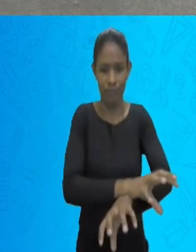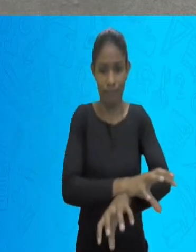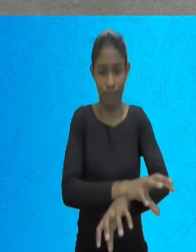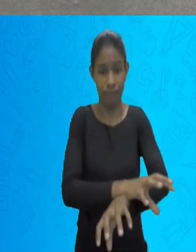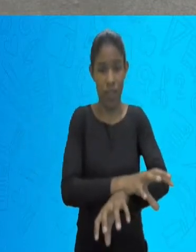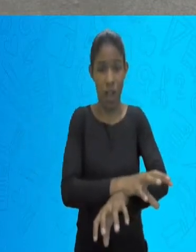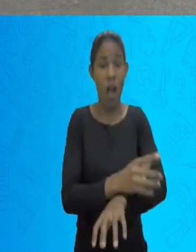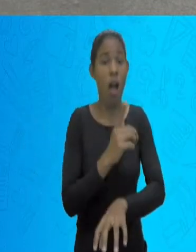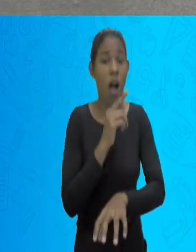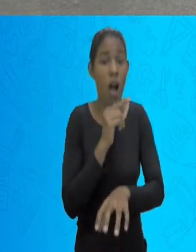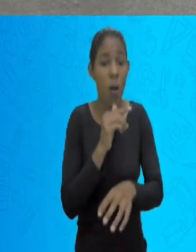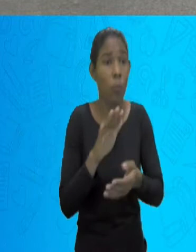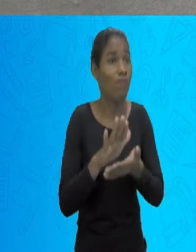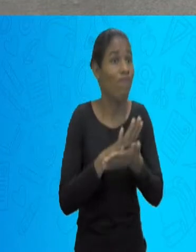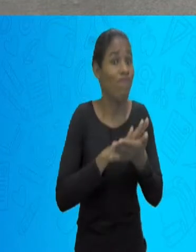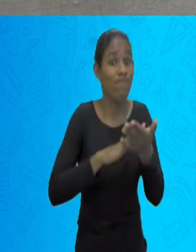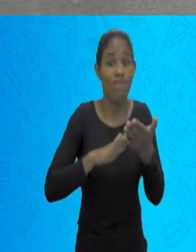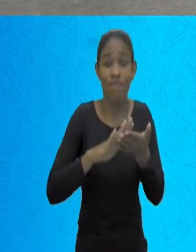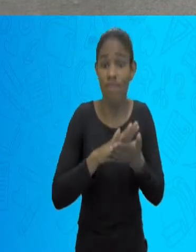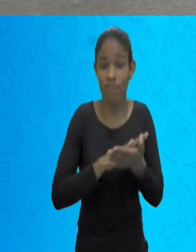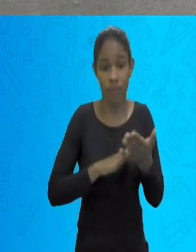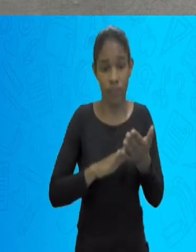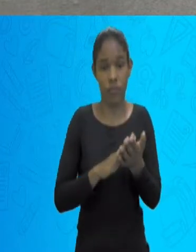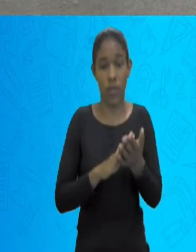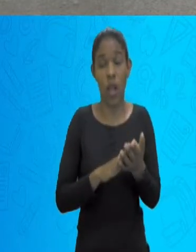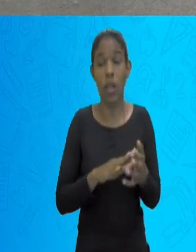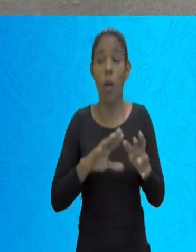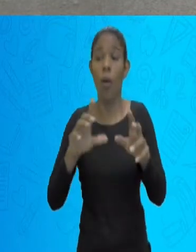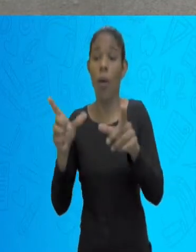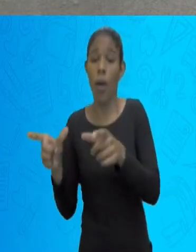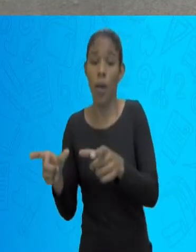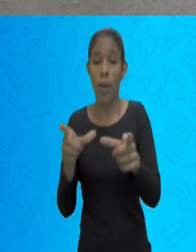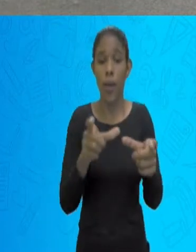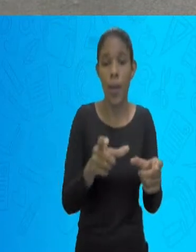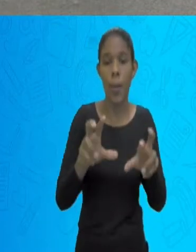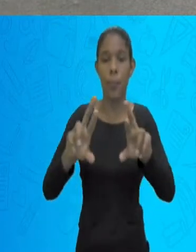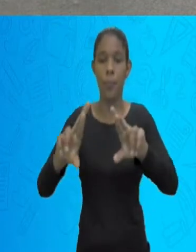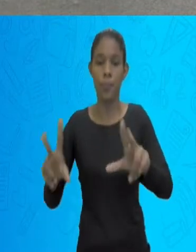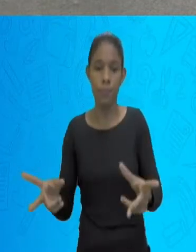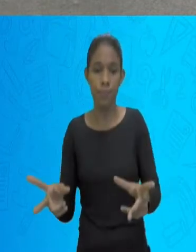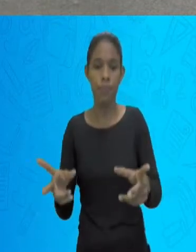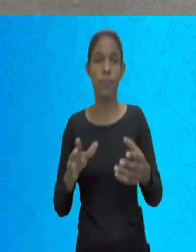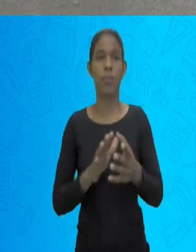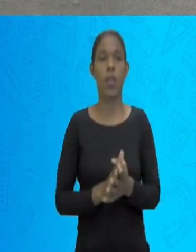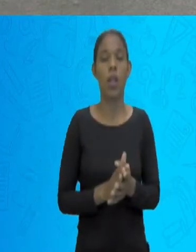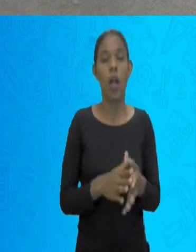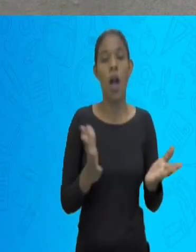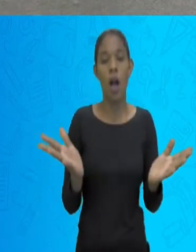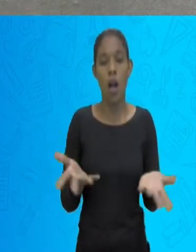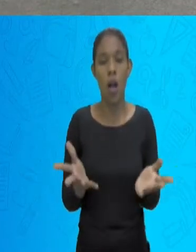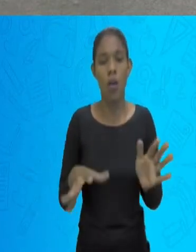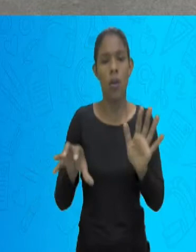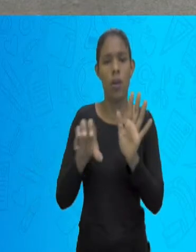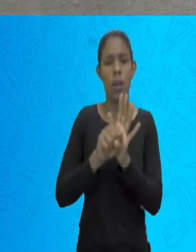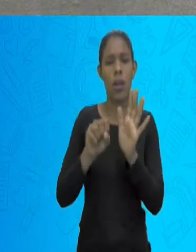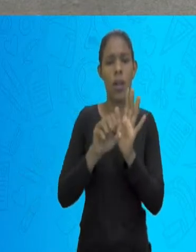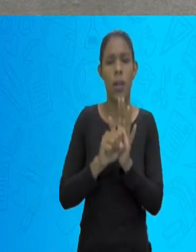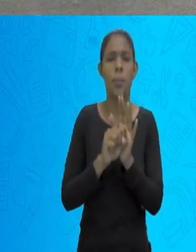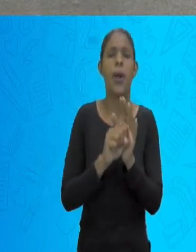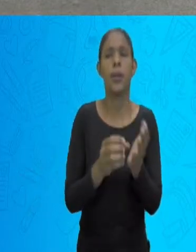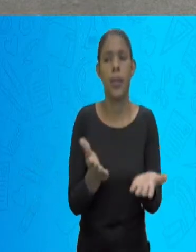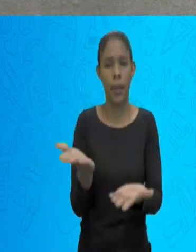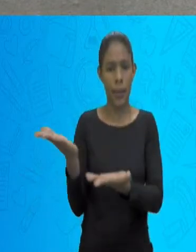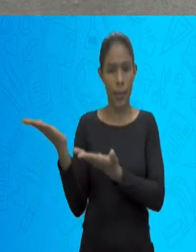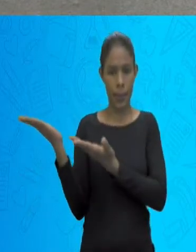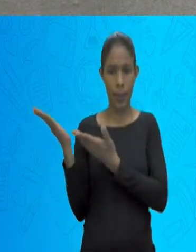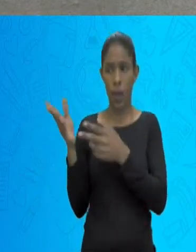são diferentes. Vamos observar aqui agora, olha, uma floresta. Se eu falar de floresta, eu vou falar